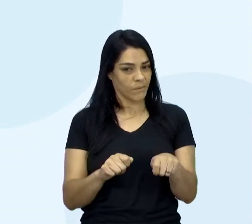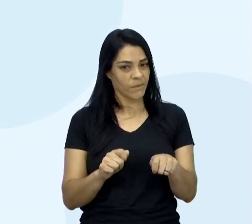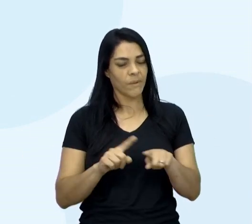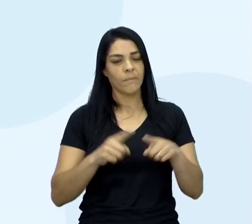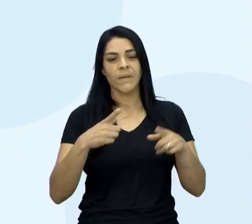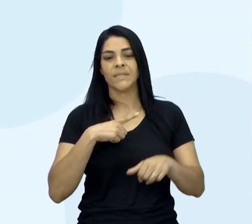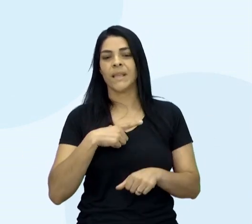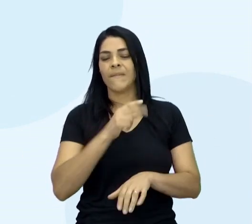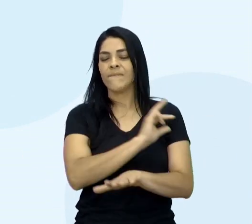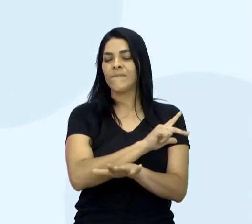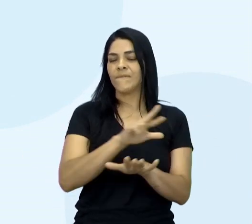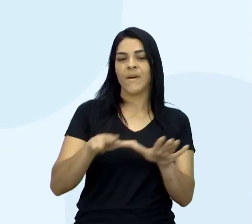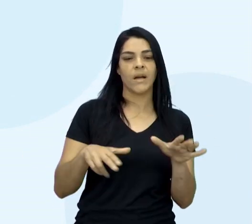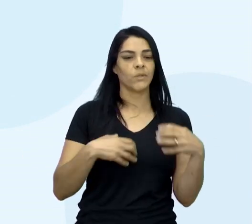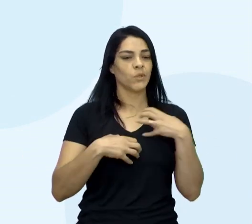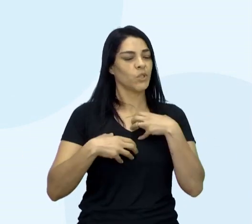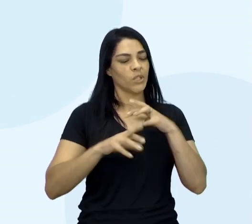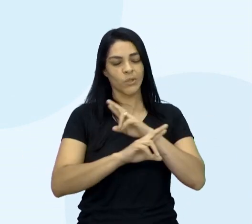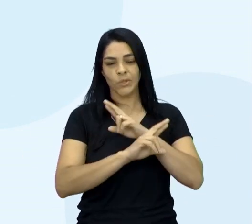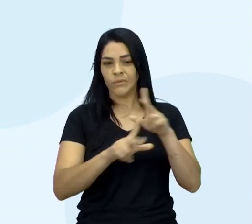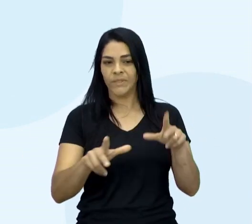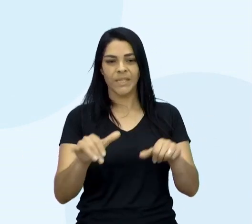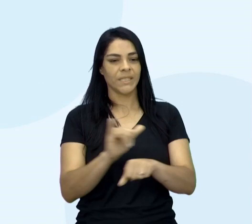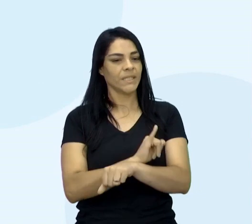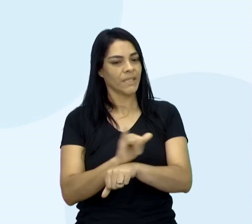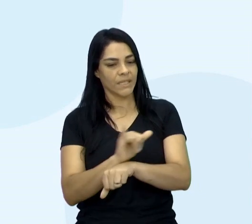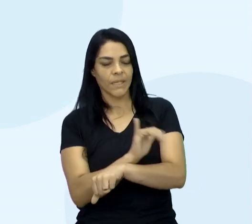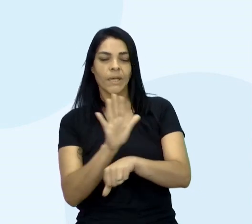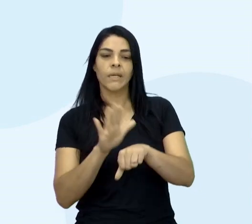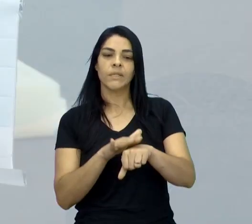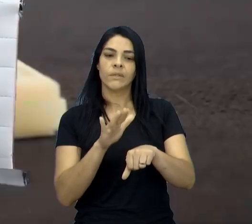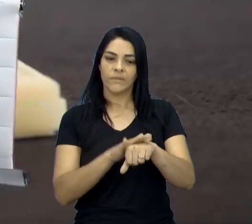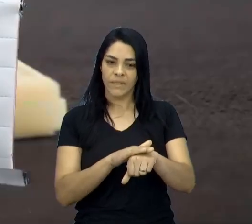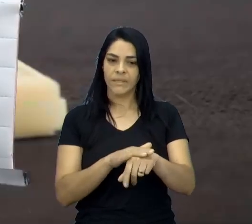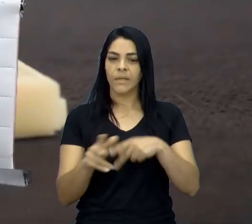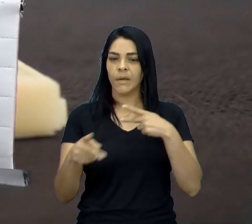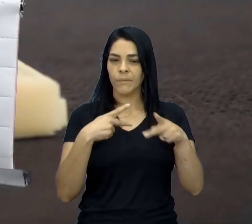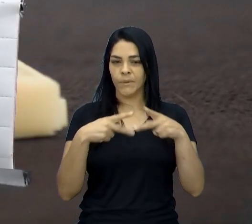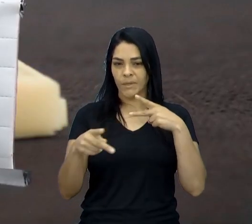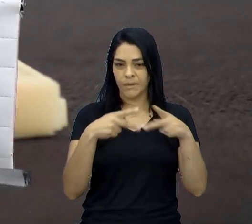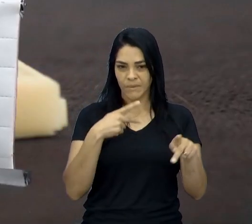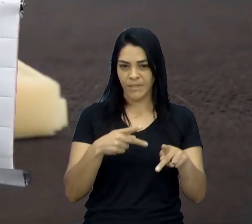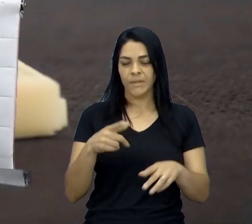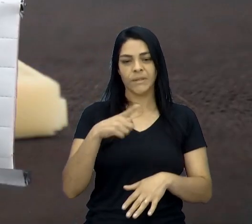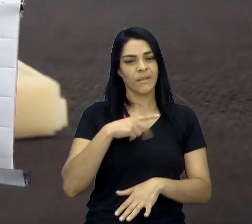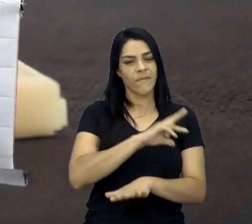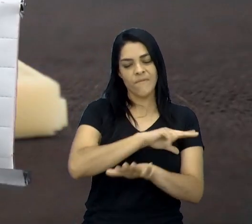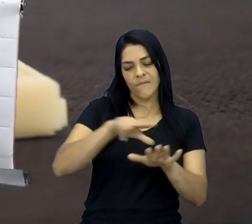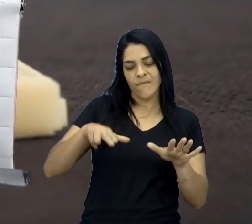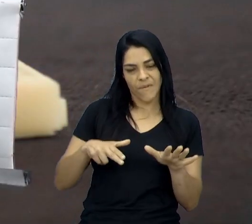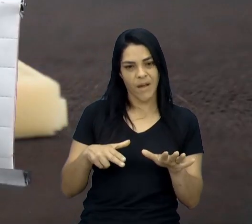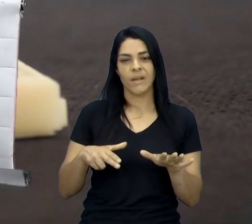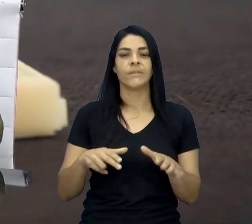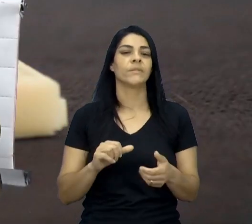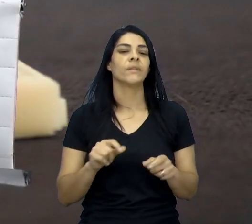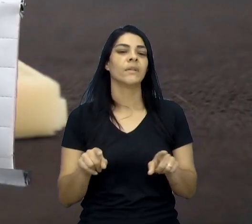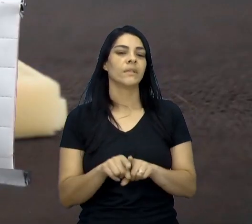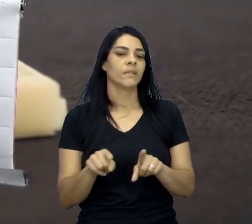mas existem várias formas aí de vocês fazerem essa programação, inclusive várias formas de montar o circuito